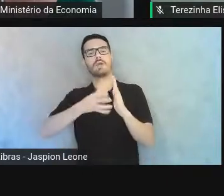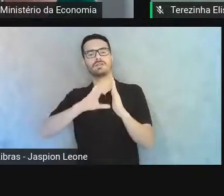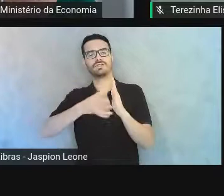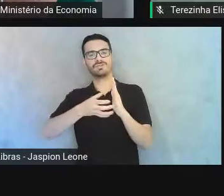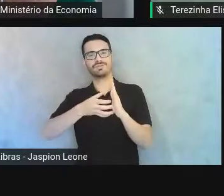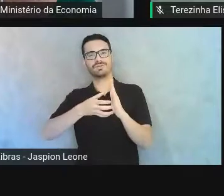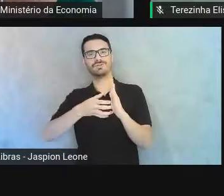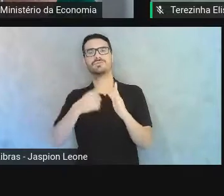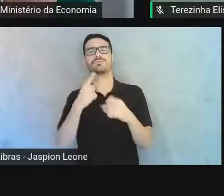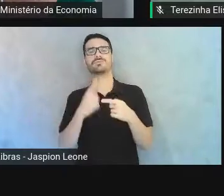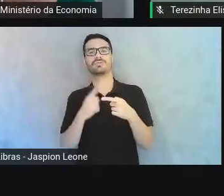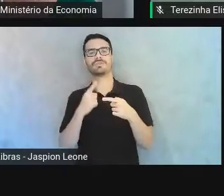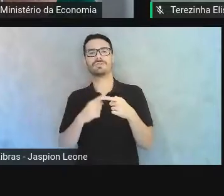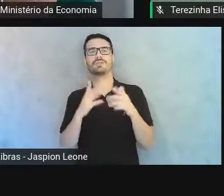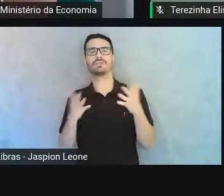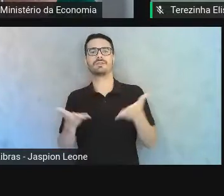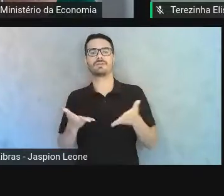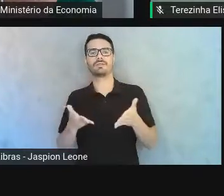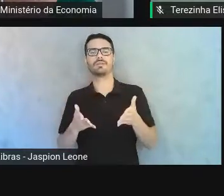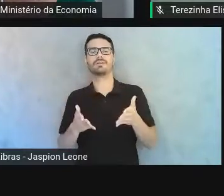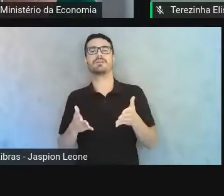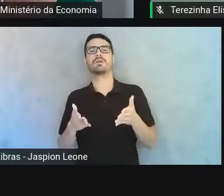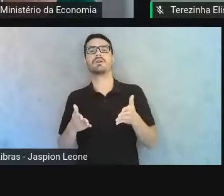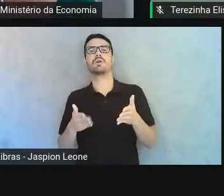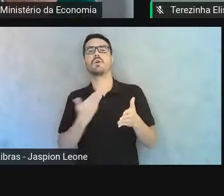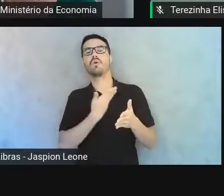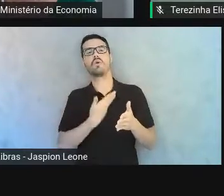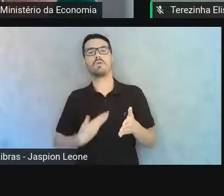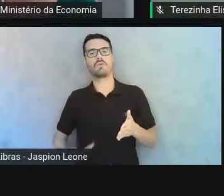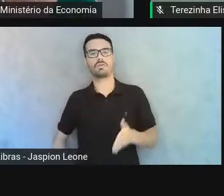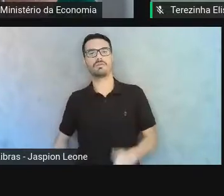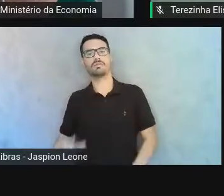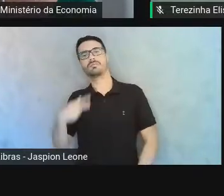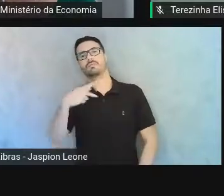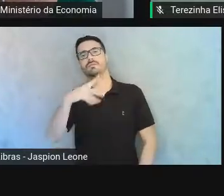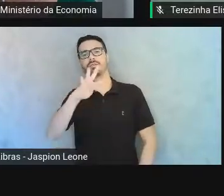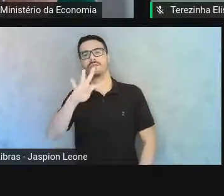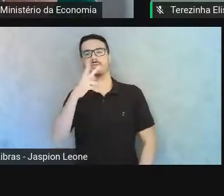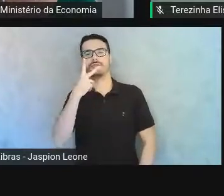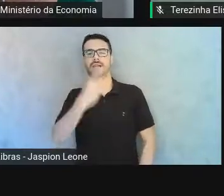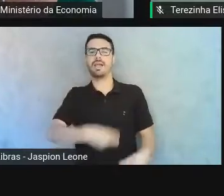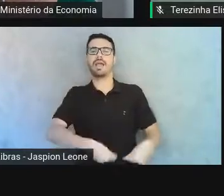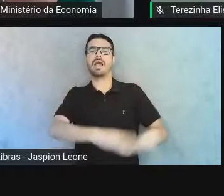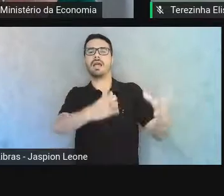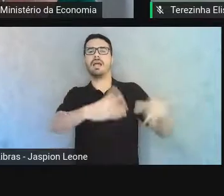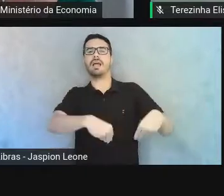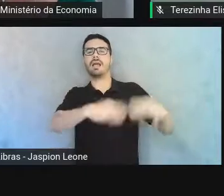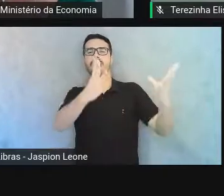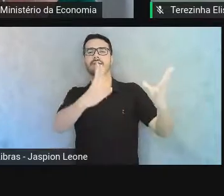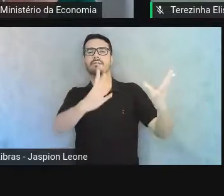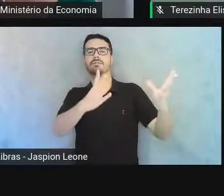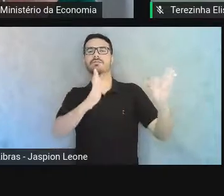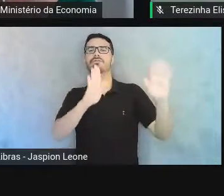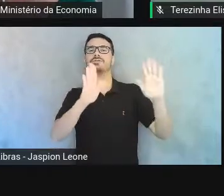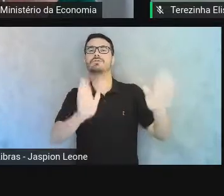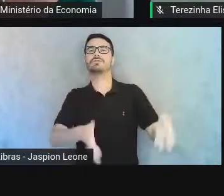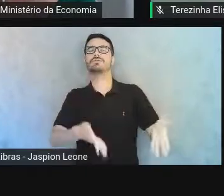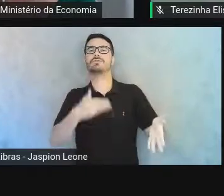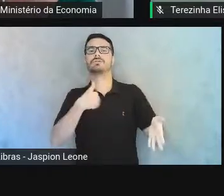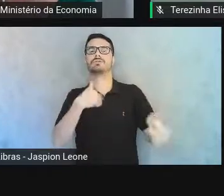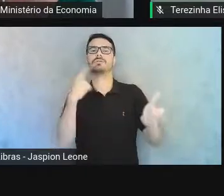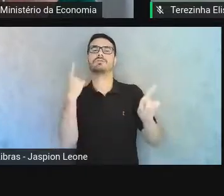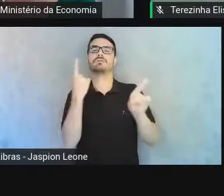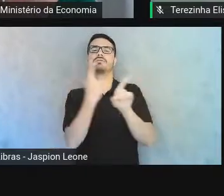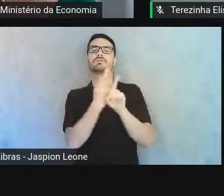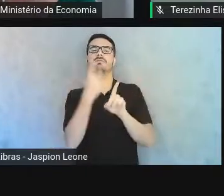porque, ainda mais considerando que os governos petistas são tidos como gastadores, e então já era previsível que